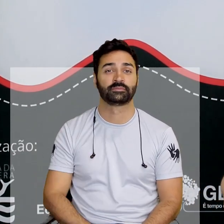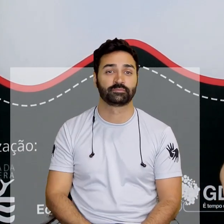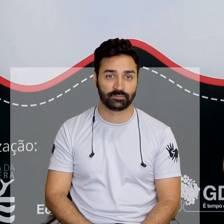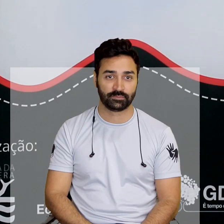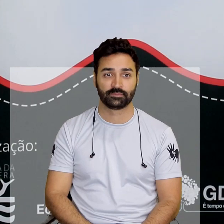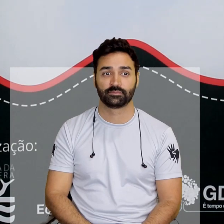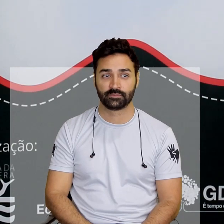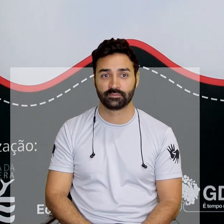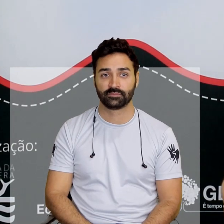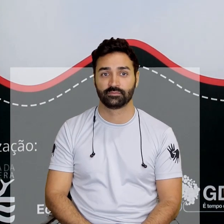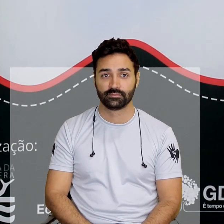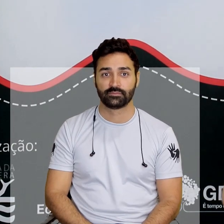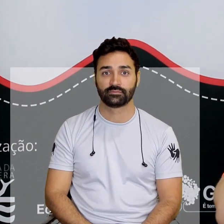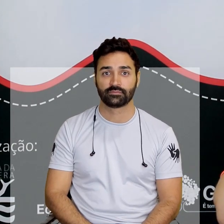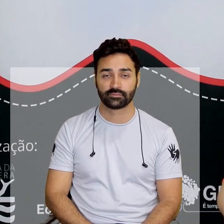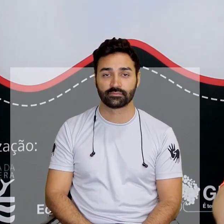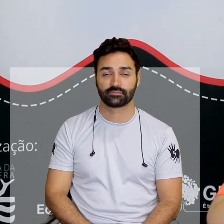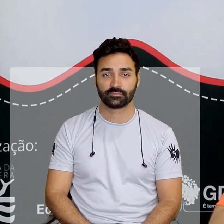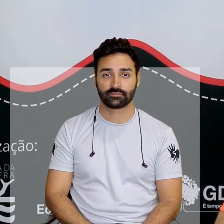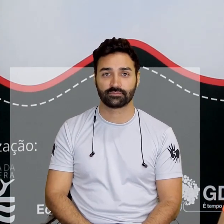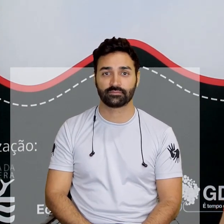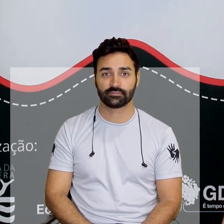Isso, ó, mulher.